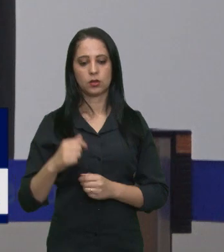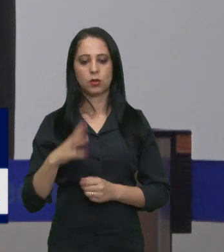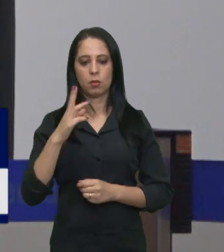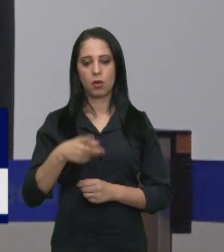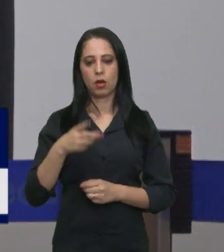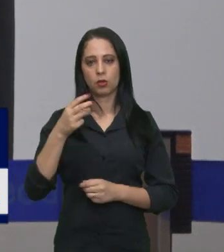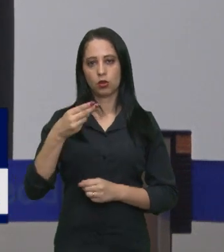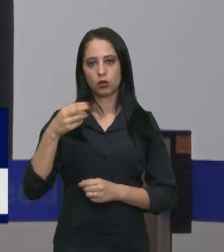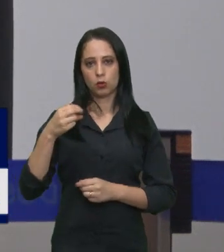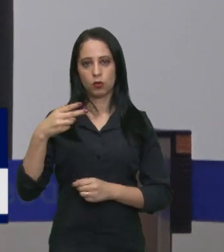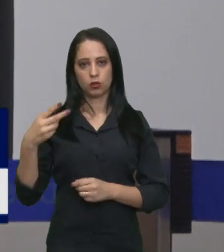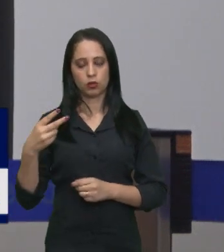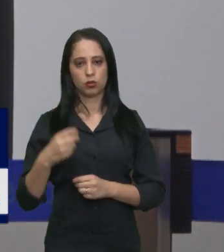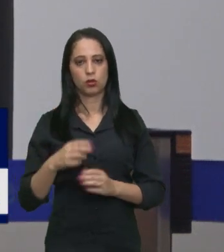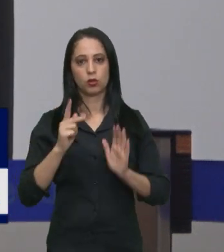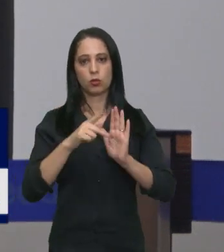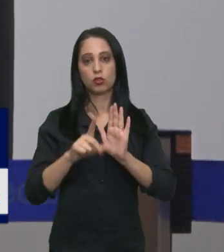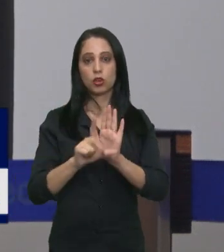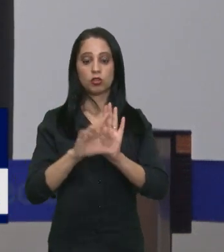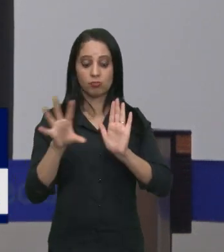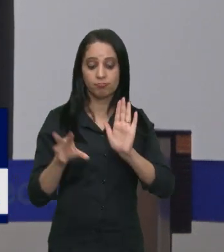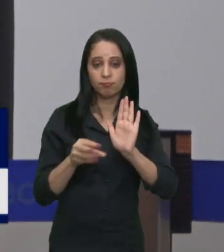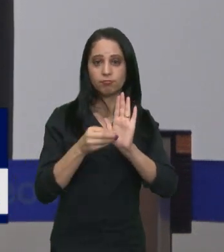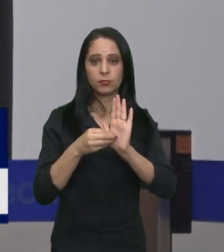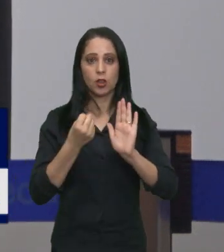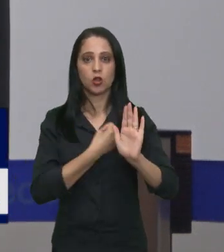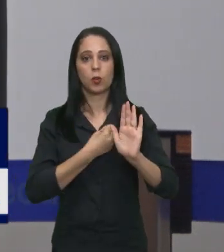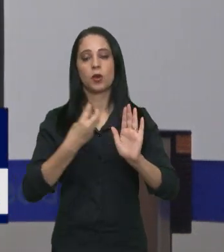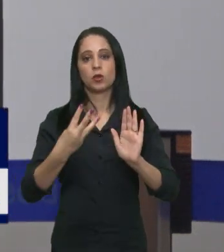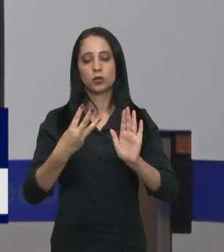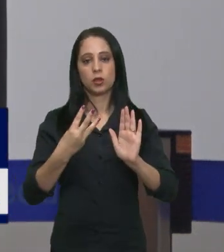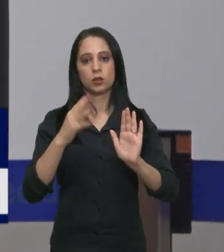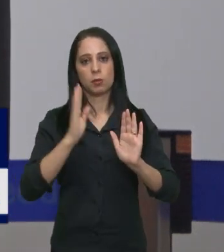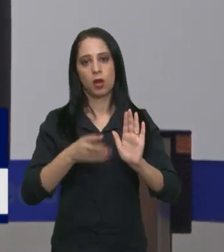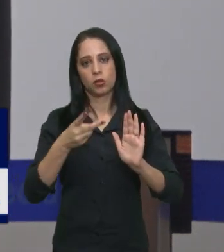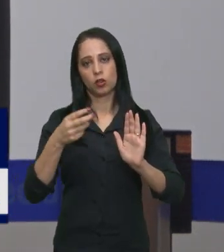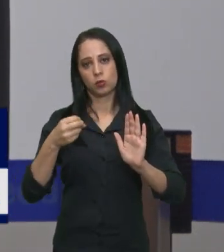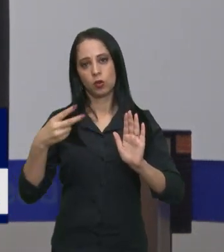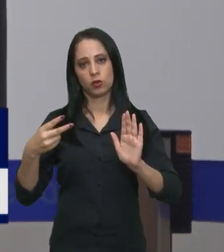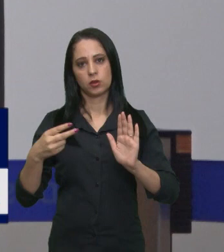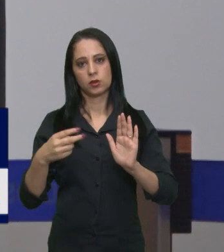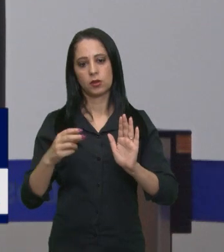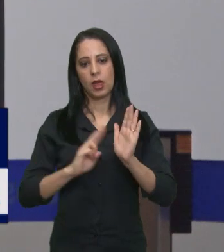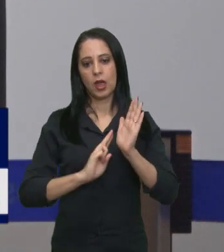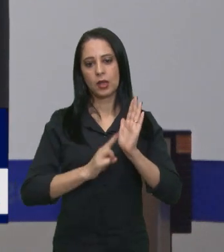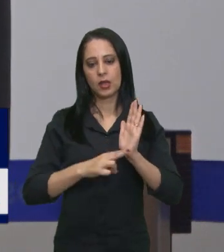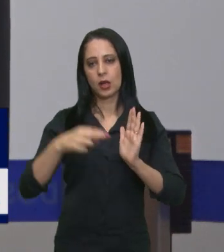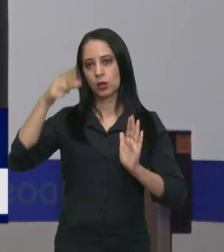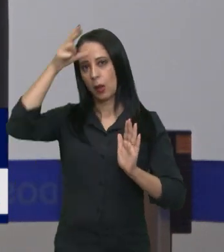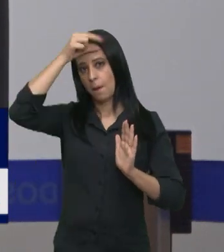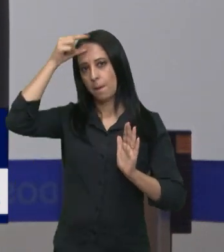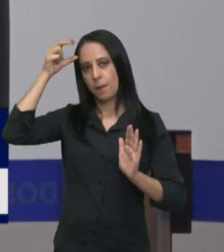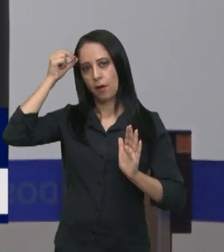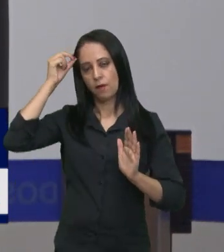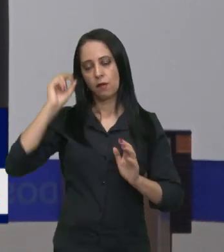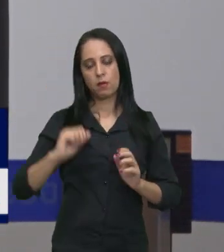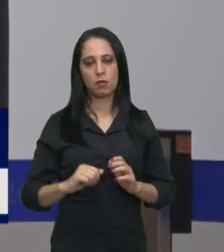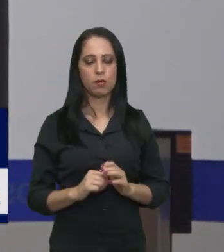1357/2022, projeto de lei complementar número 3/2022, de autoria do Poder